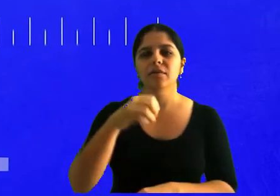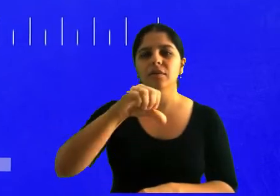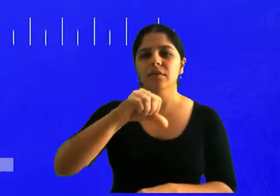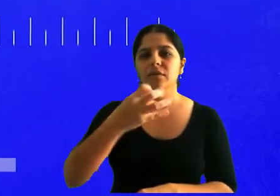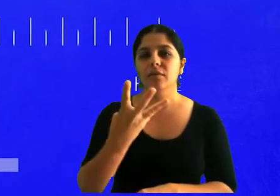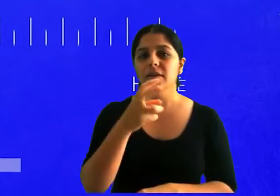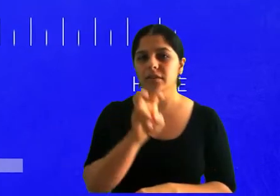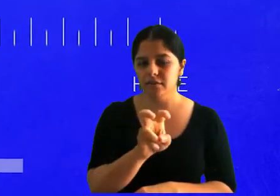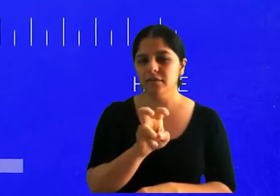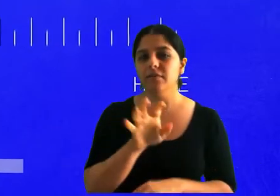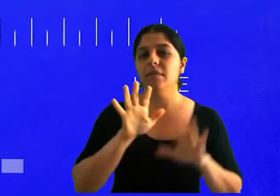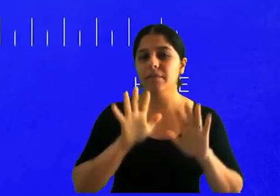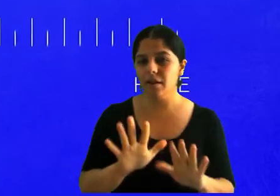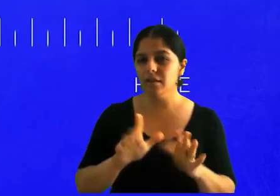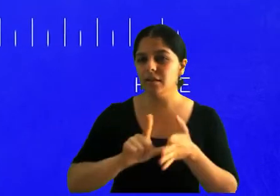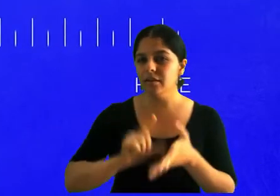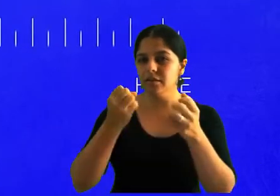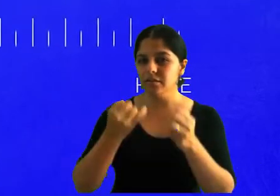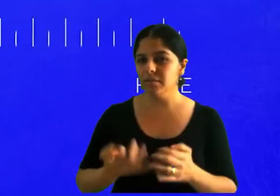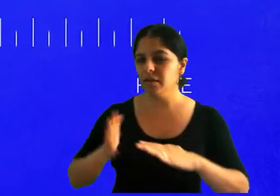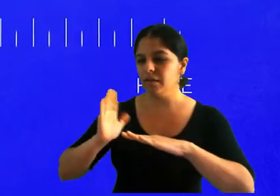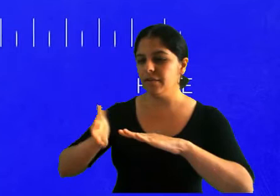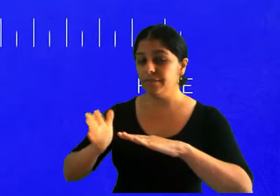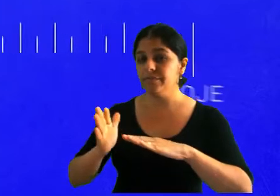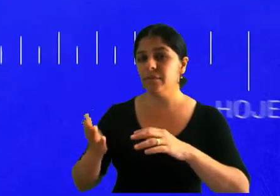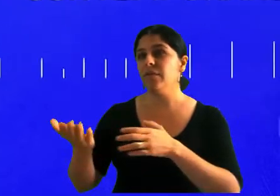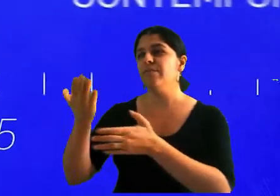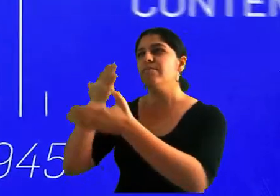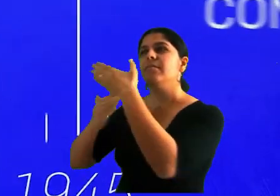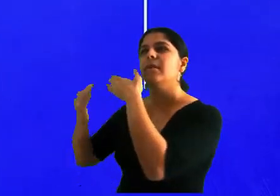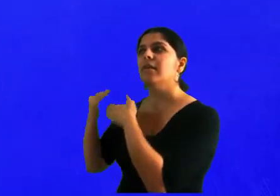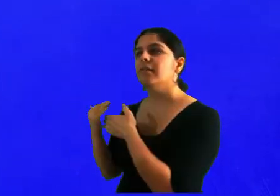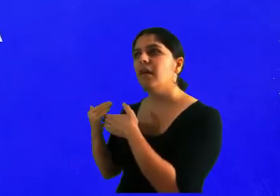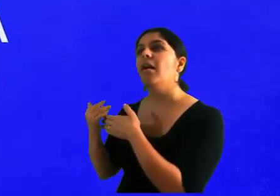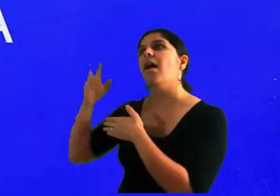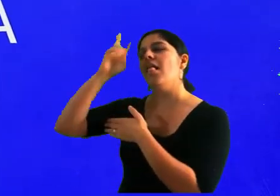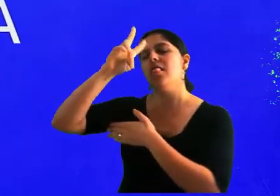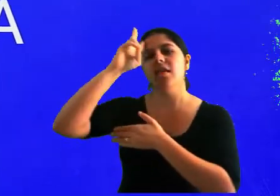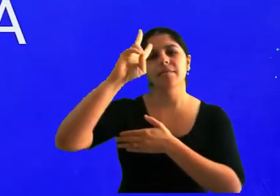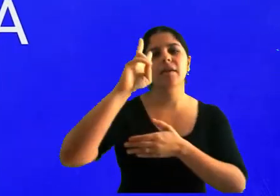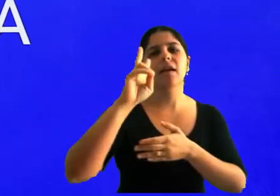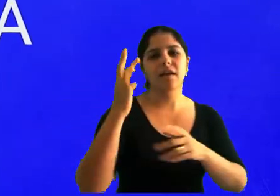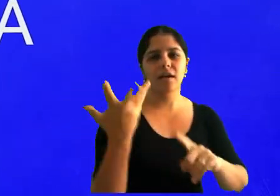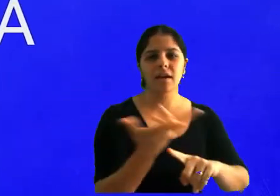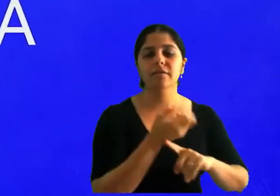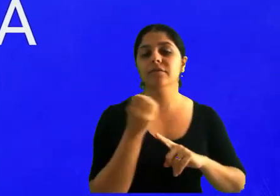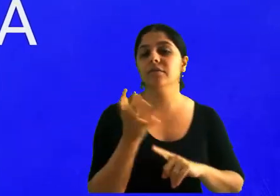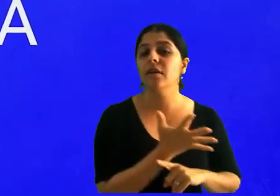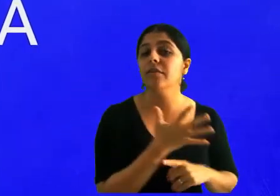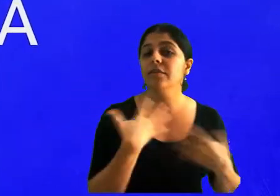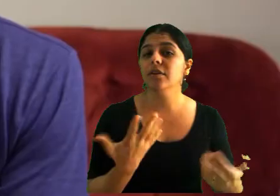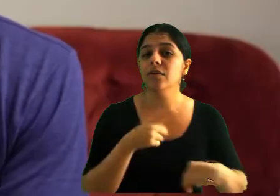em 1945. Mas antes de falar da arte contemporânea, vamos voltar um pouco no tempo e lembrar o que foi a